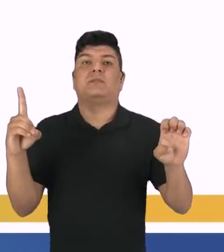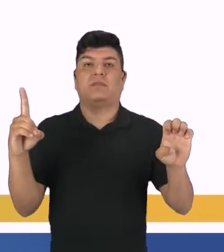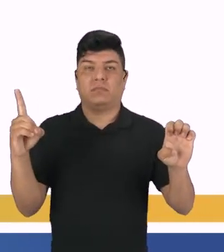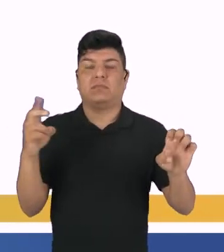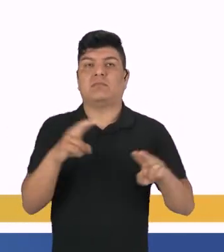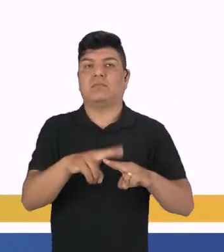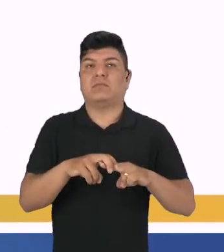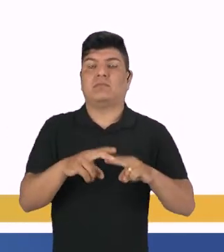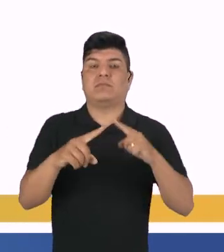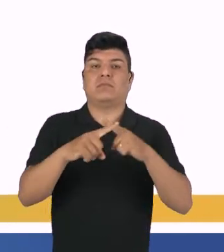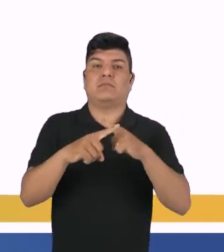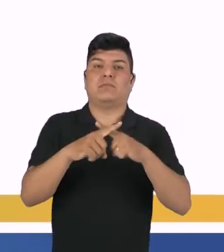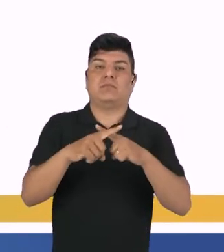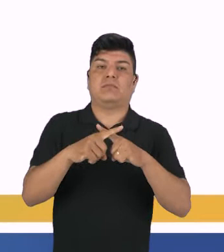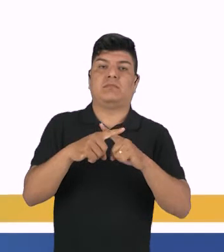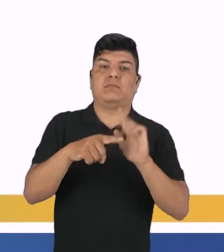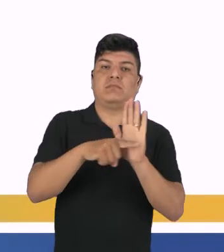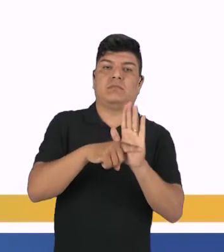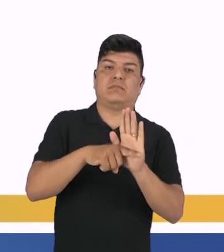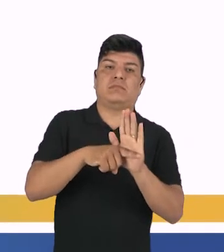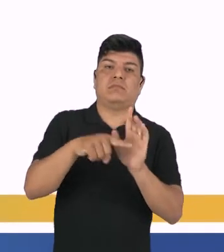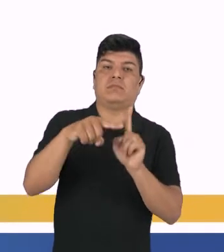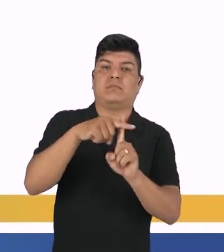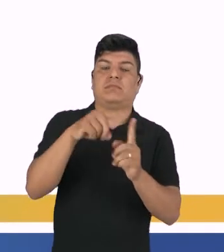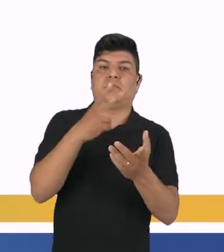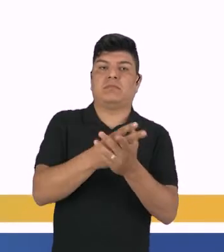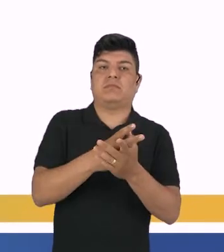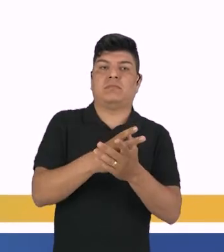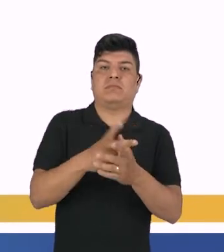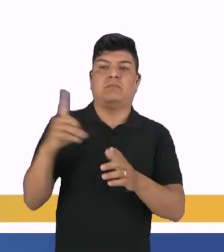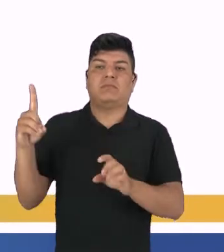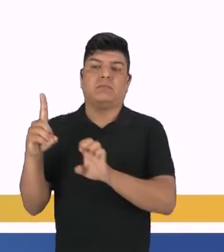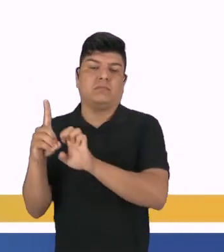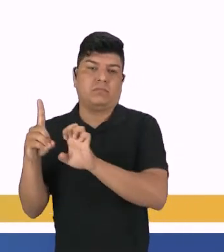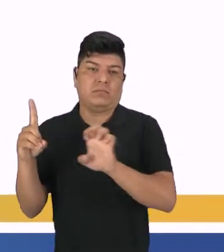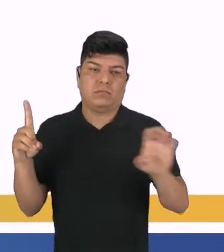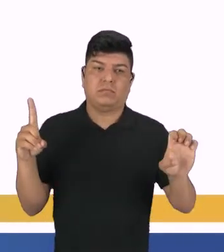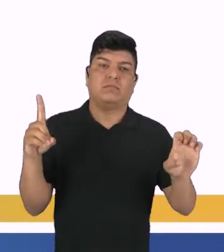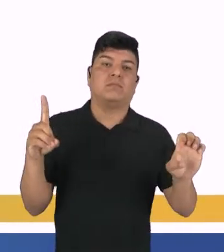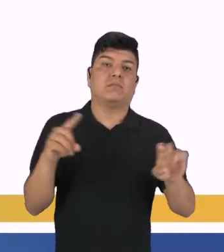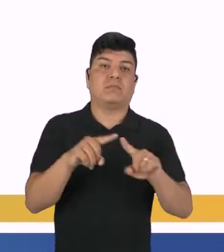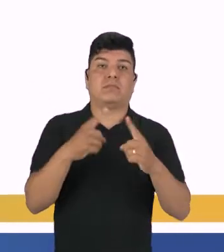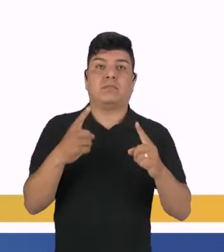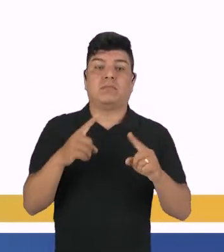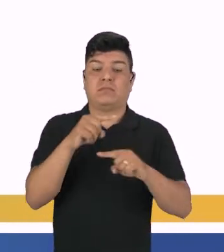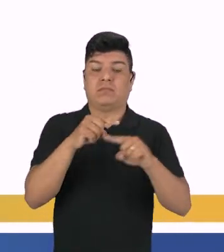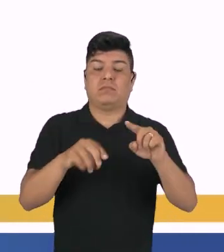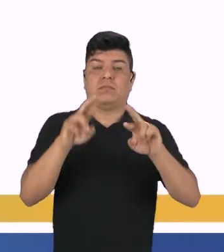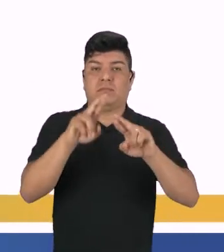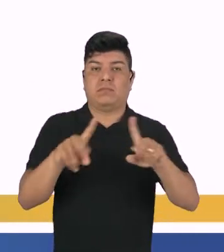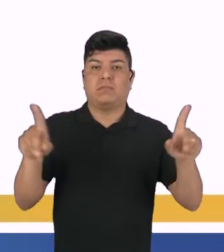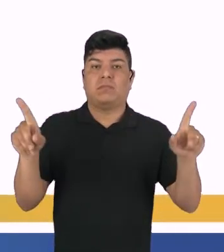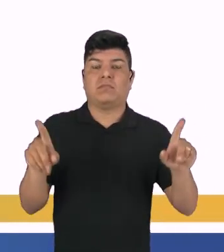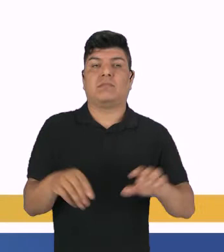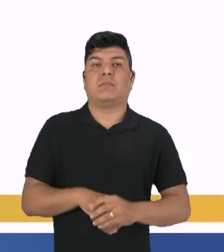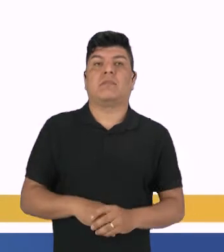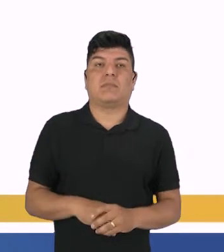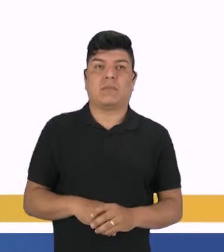Então, a multiplicação, a adição e a subtração sempre a gente começa da direita para a esquerda, mas a divisão é o contrário. Então, eu tenho